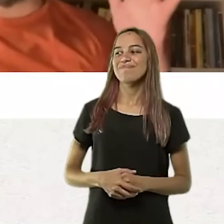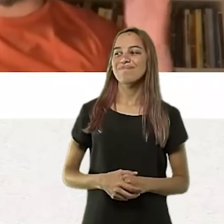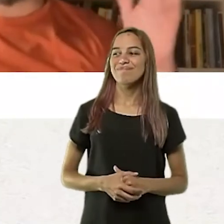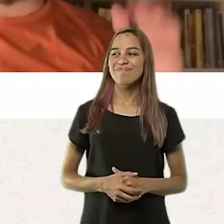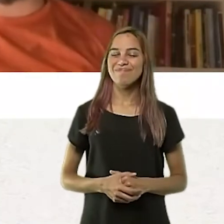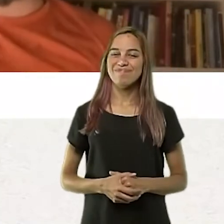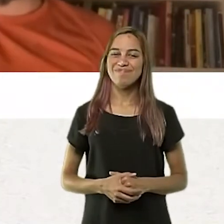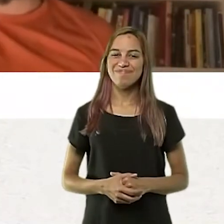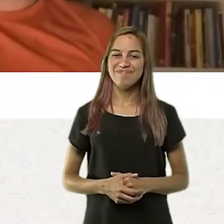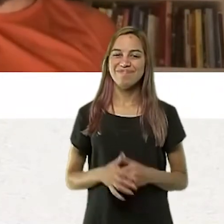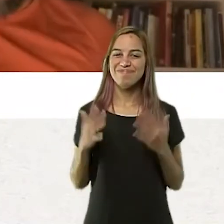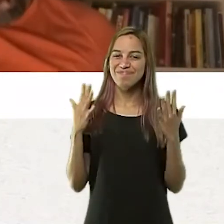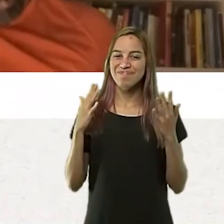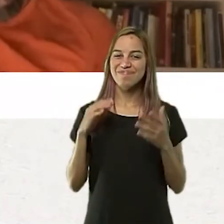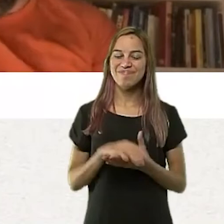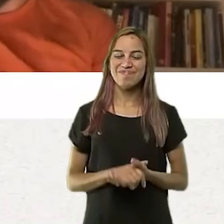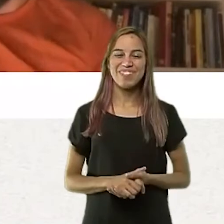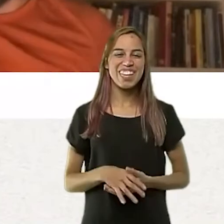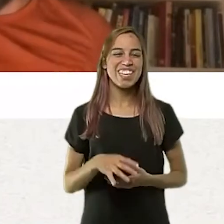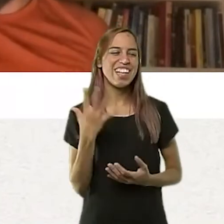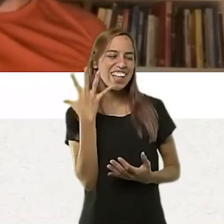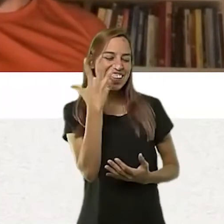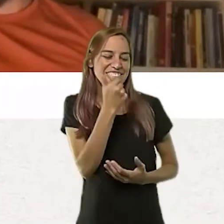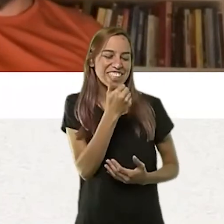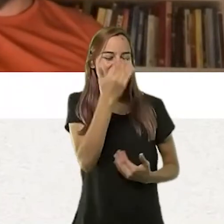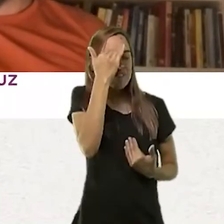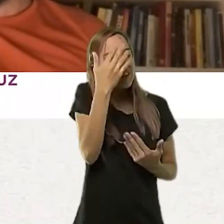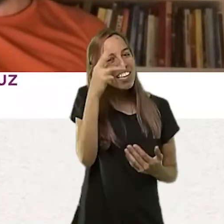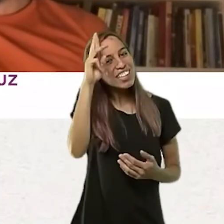Eu ainda aprendo. Obrigado, Raíssa.